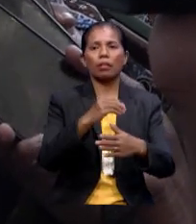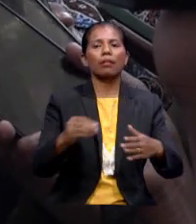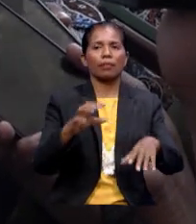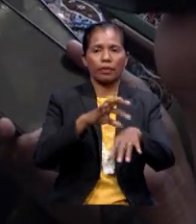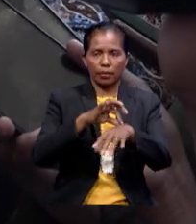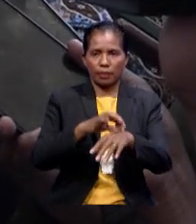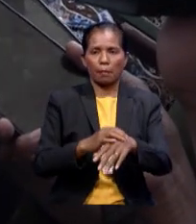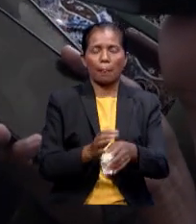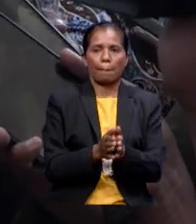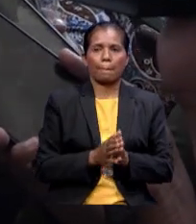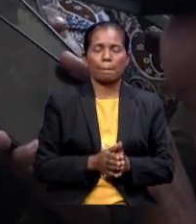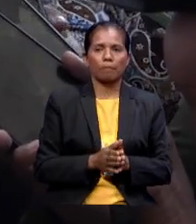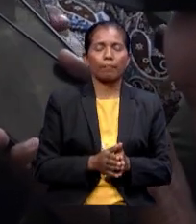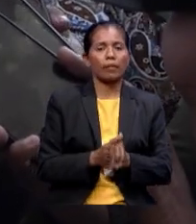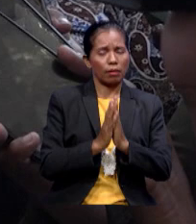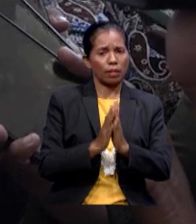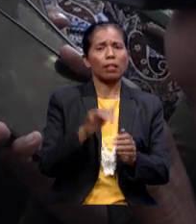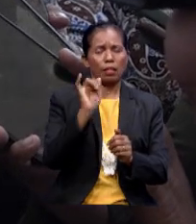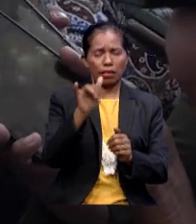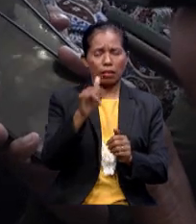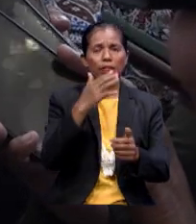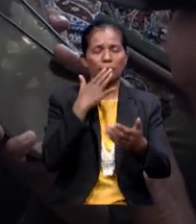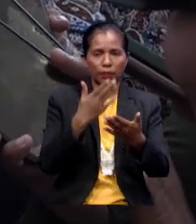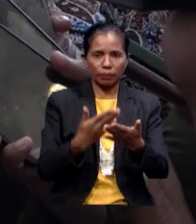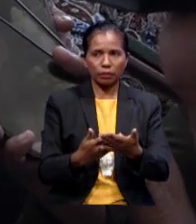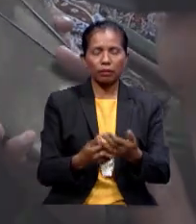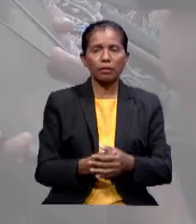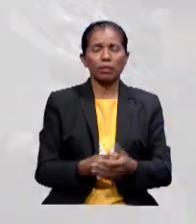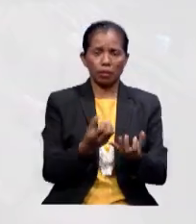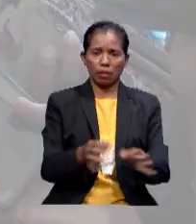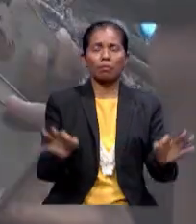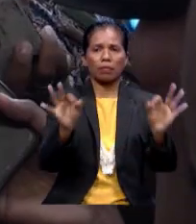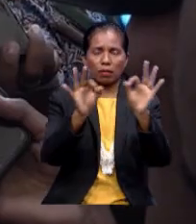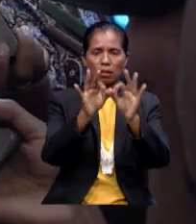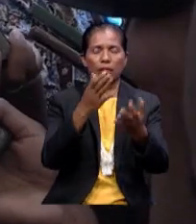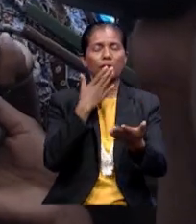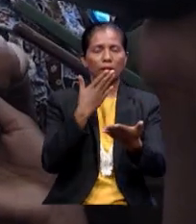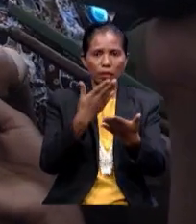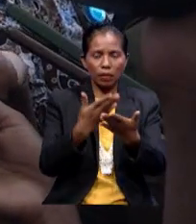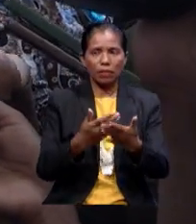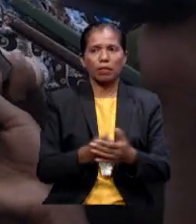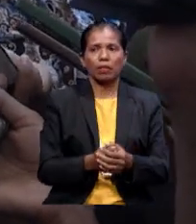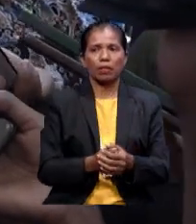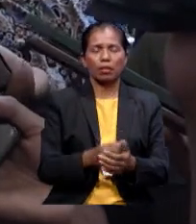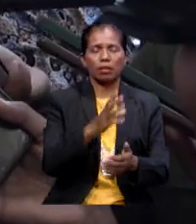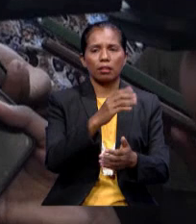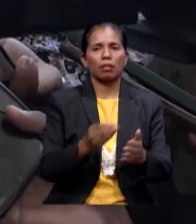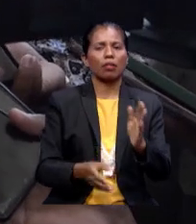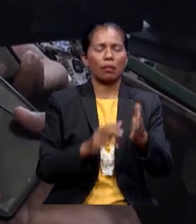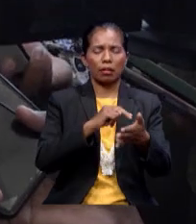nação em jornal. O cine, sim. E a qualidade. E daí, qualidade é importante. Qualidade do que quantidade.